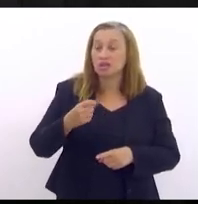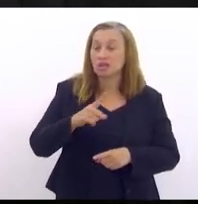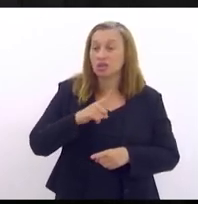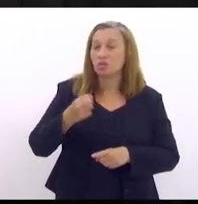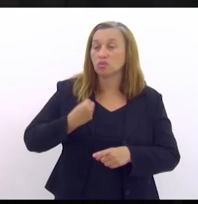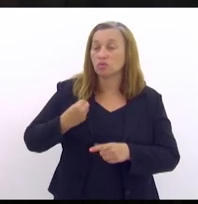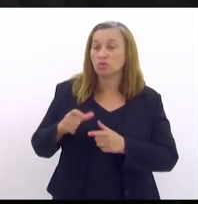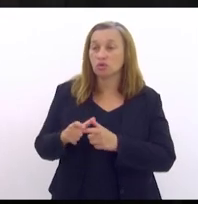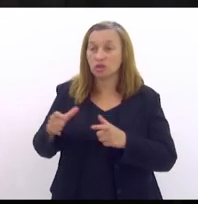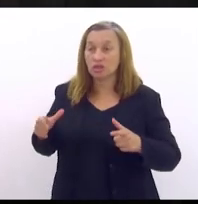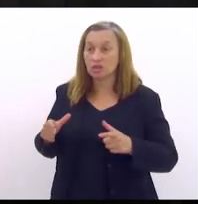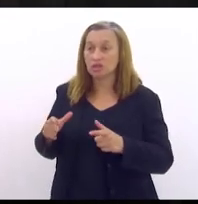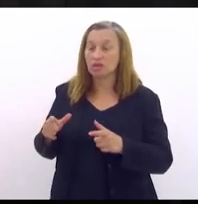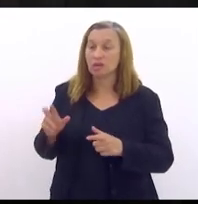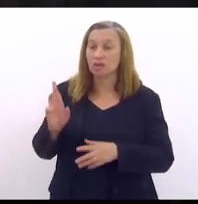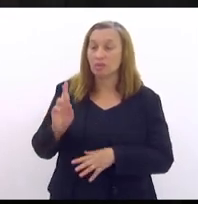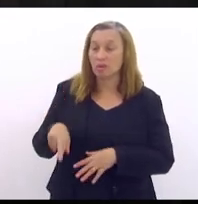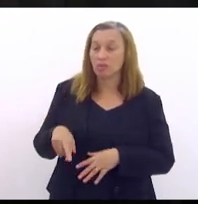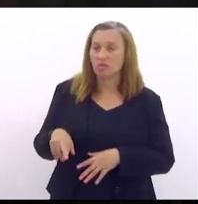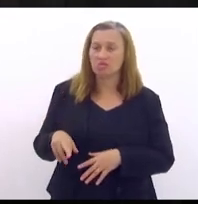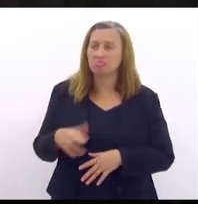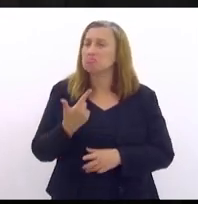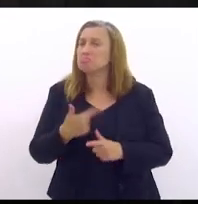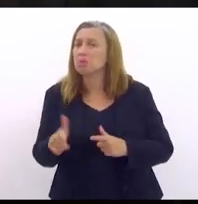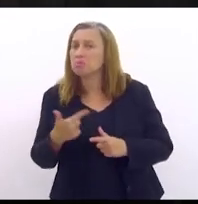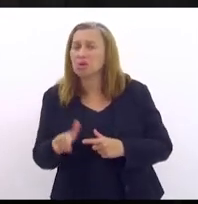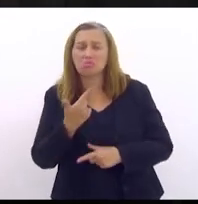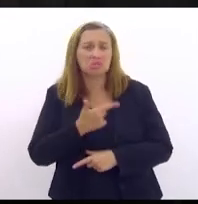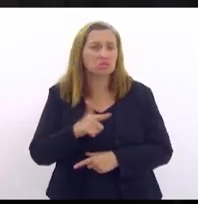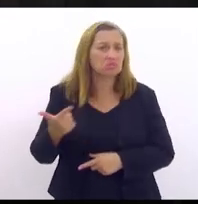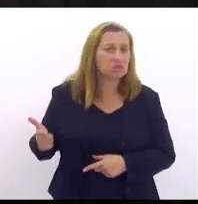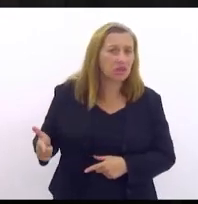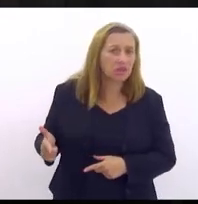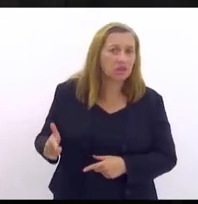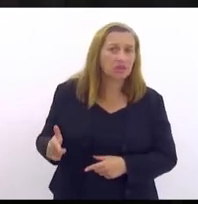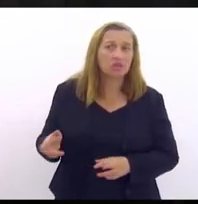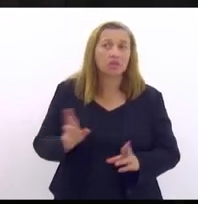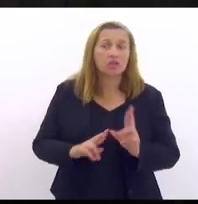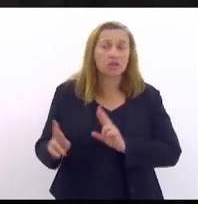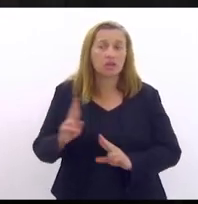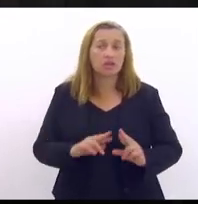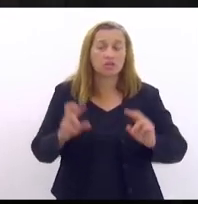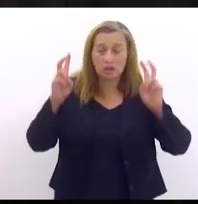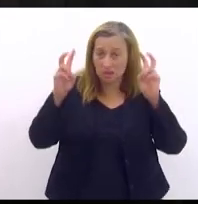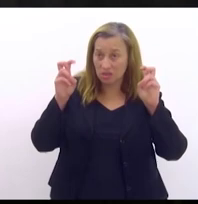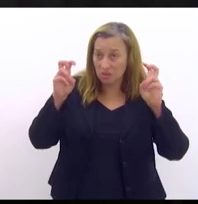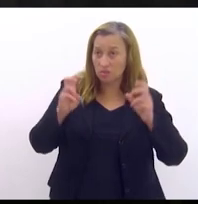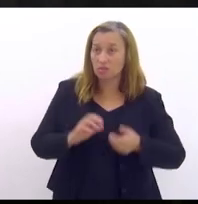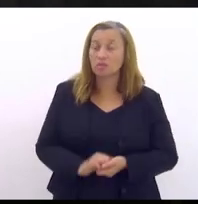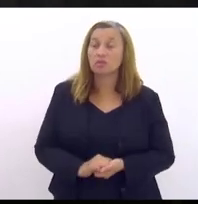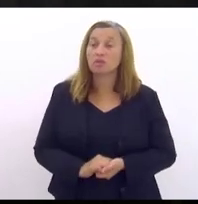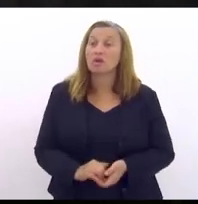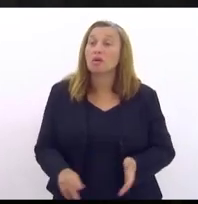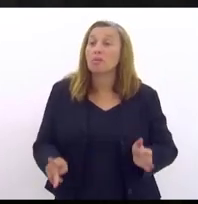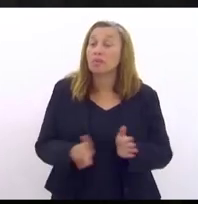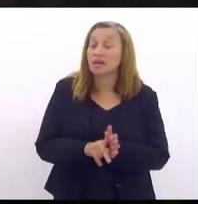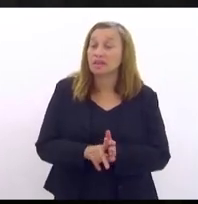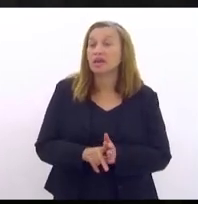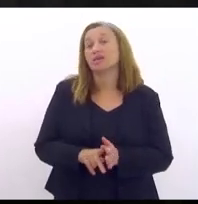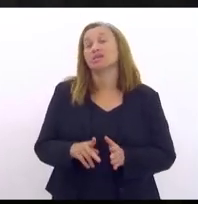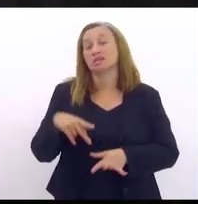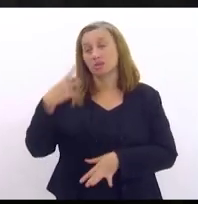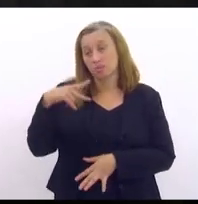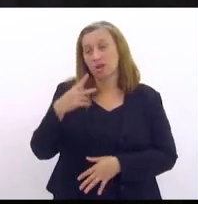minoria. Não há nenhum problema em relação a essa questão. Faz parte do